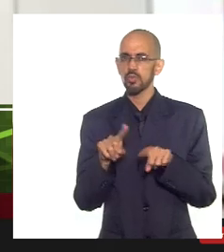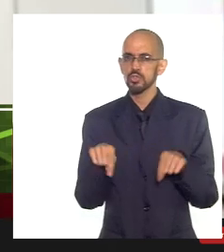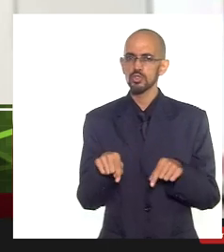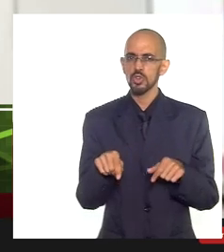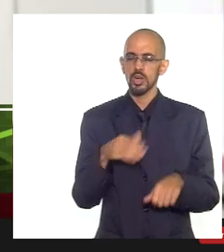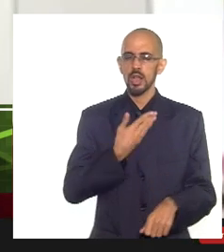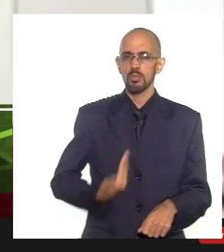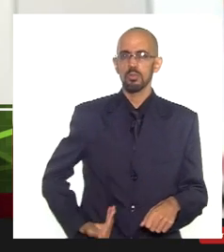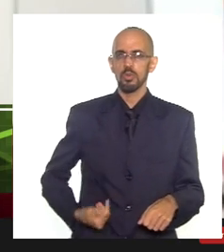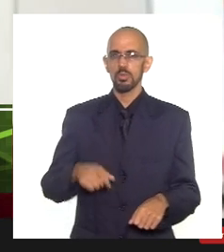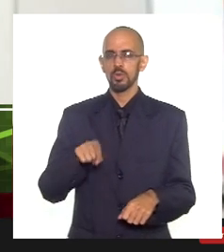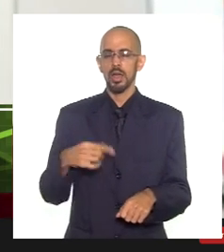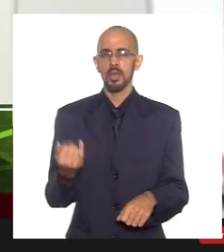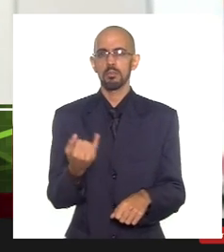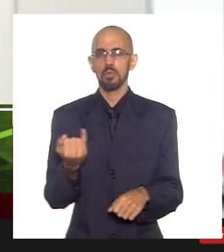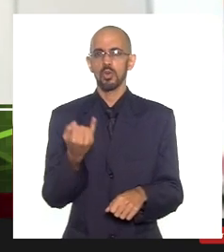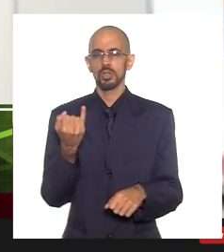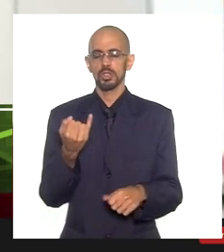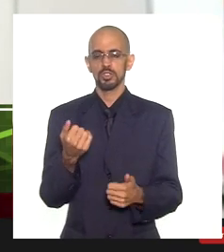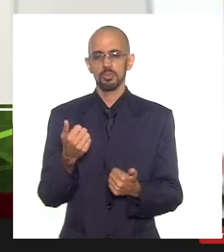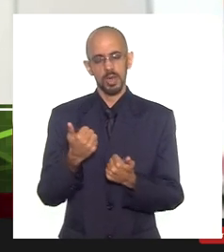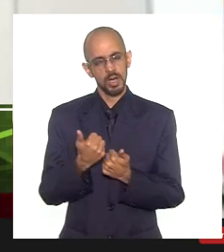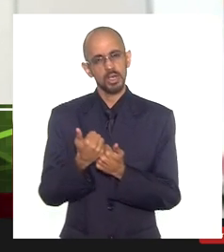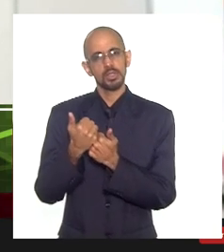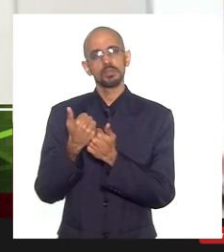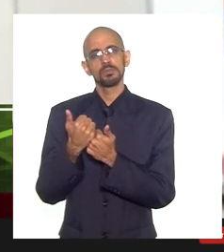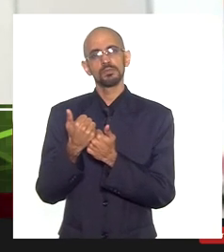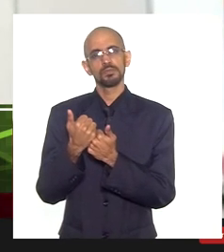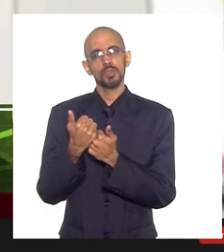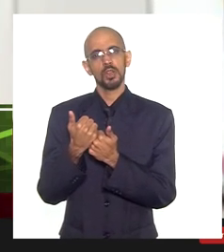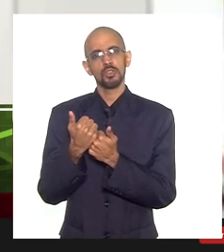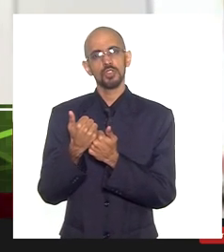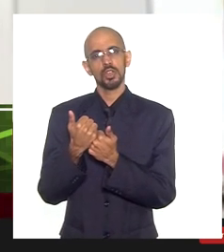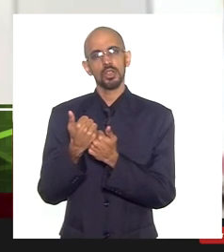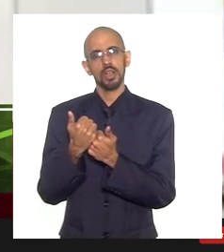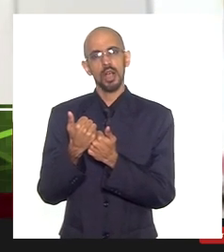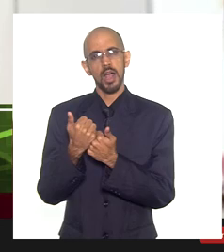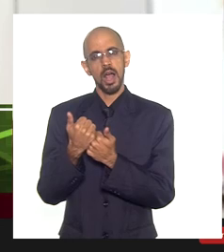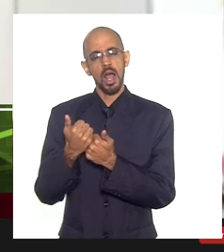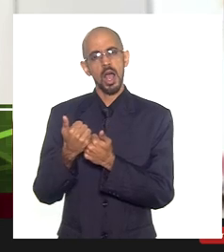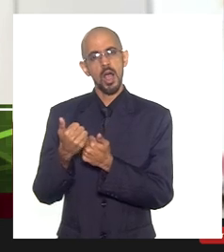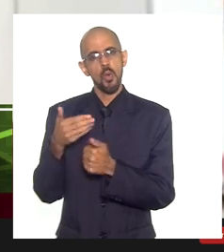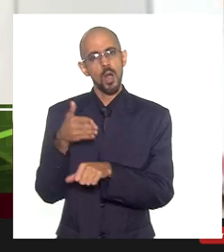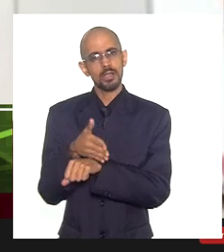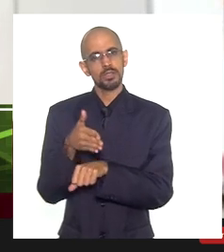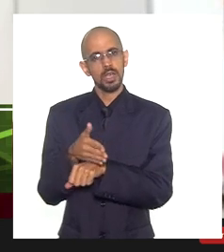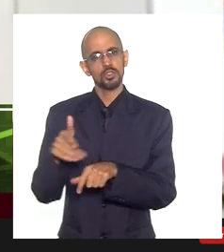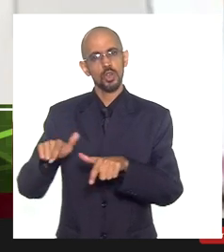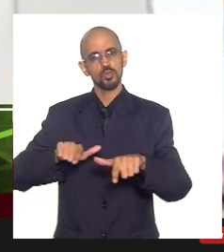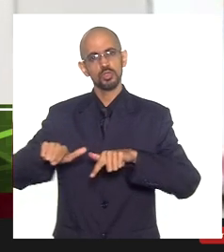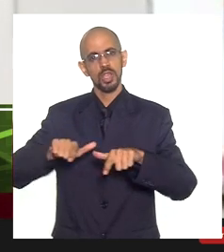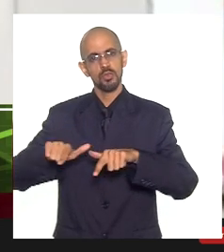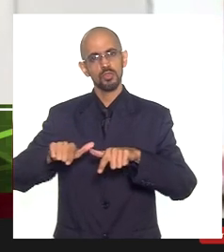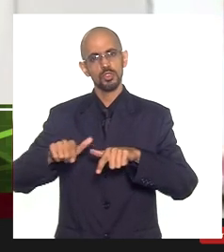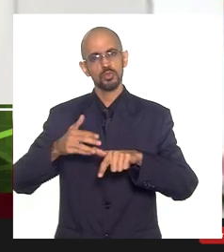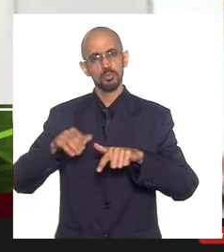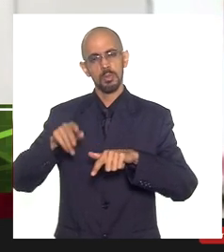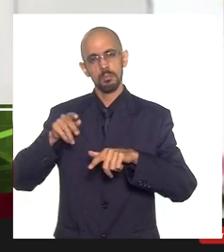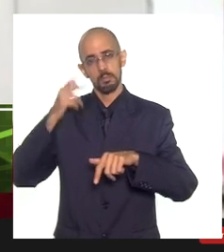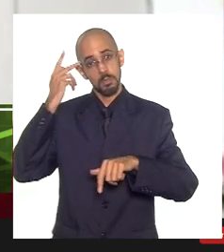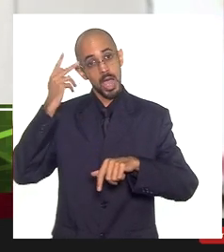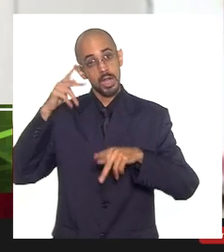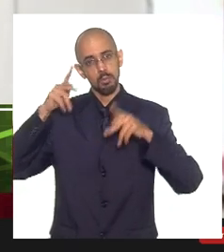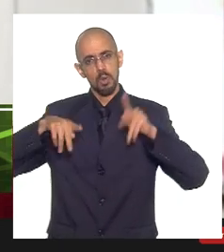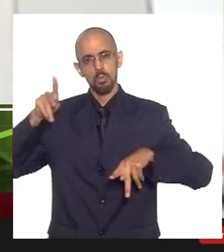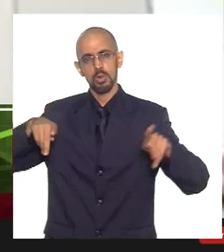serviços públicos que são o que garantem os direitos da população então contem aí com as nossas comissões que estão